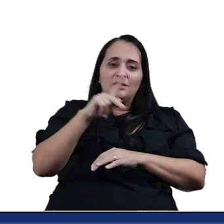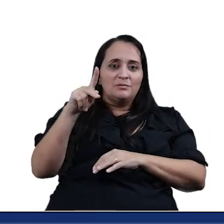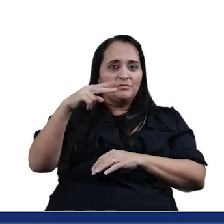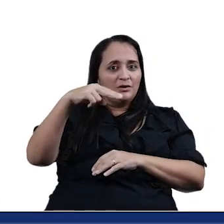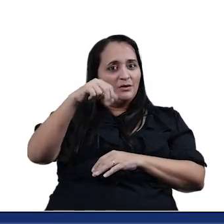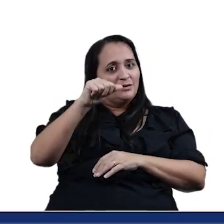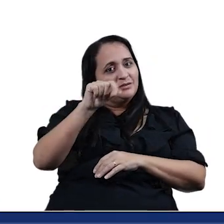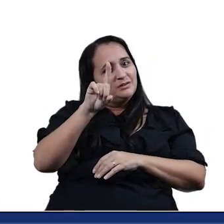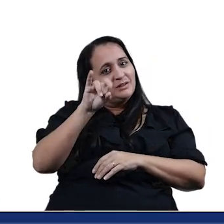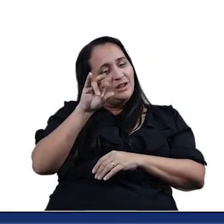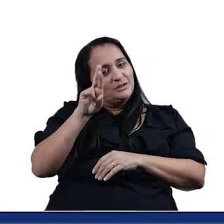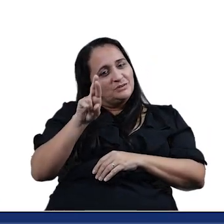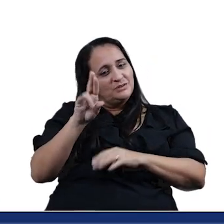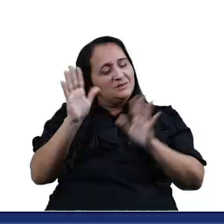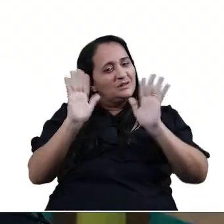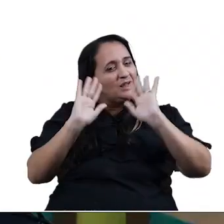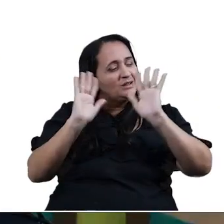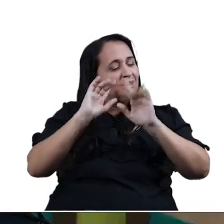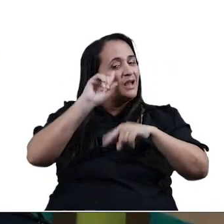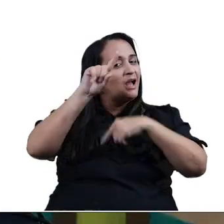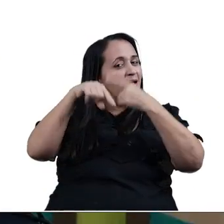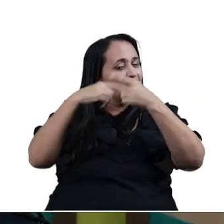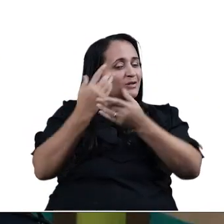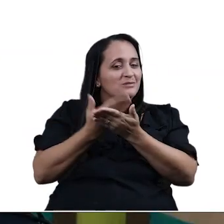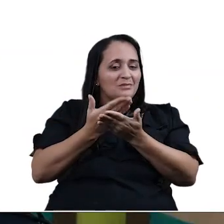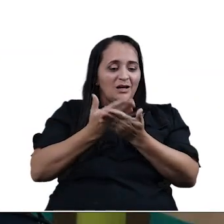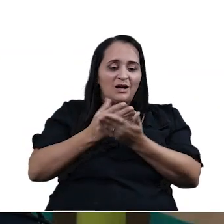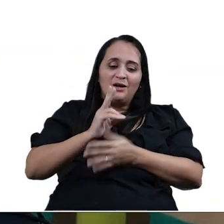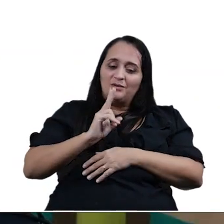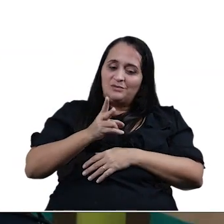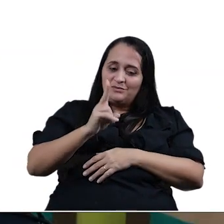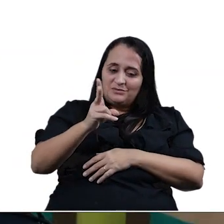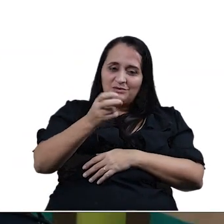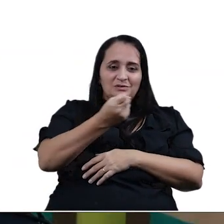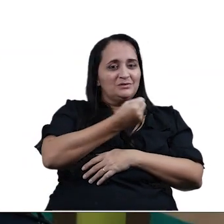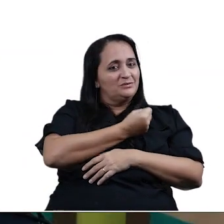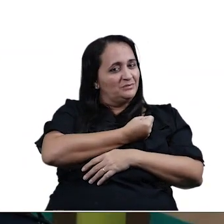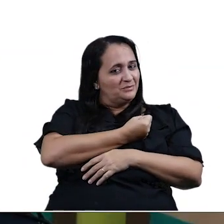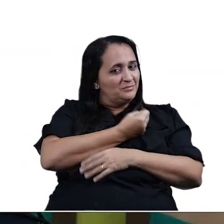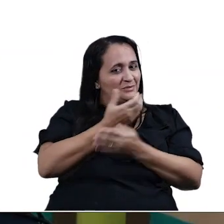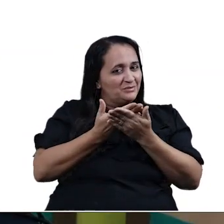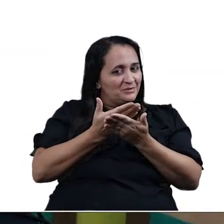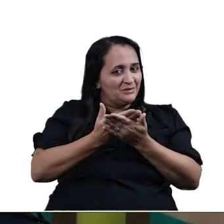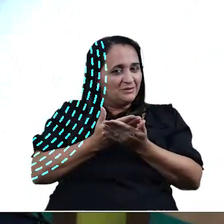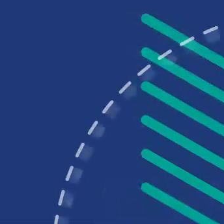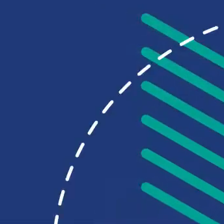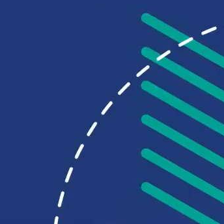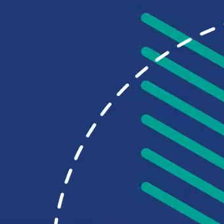Pronadir. Até a próxima aula, onde vamos continuar estudando os números.